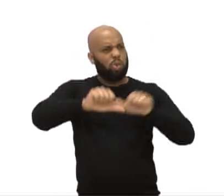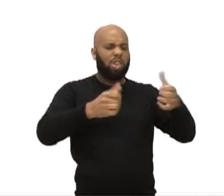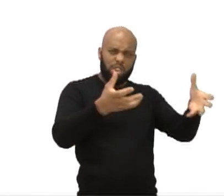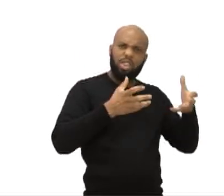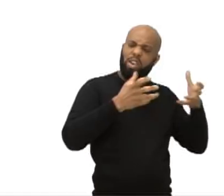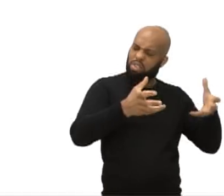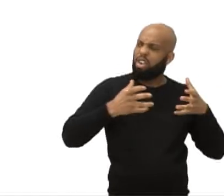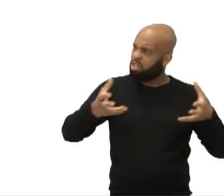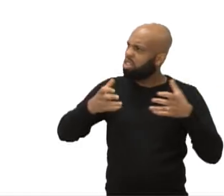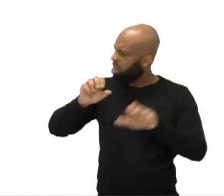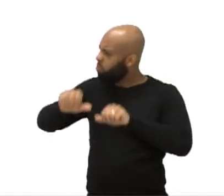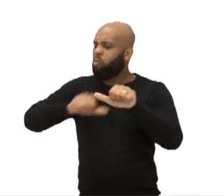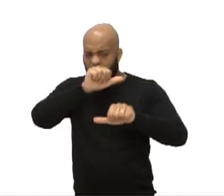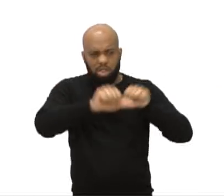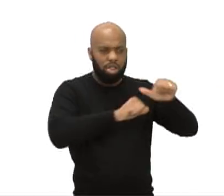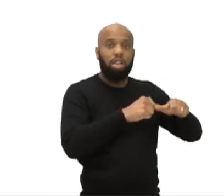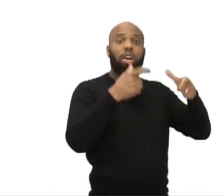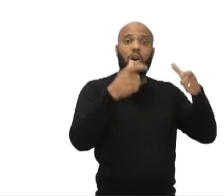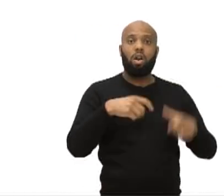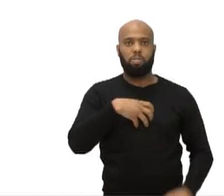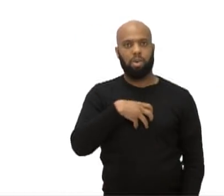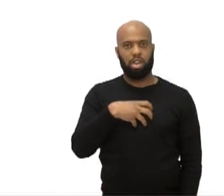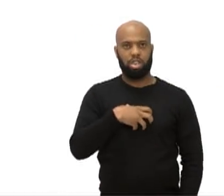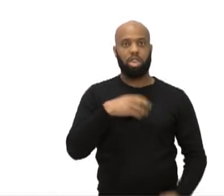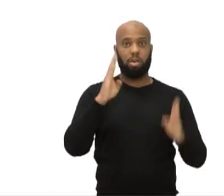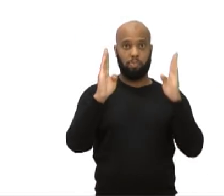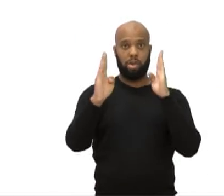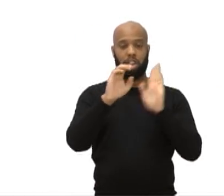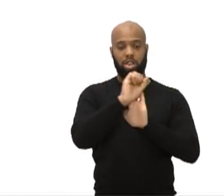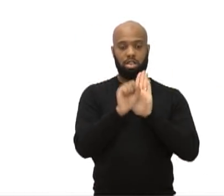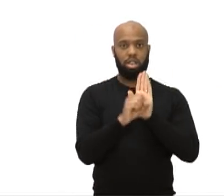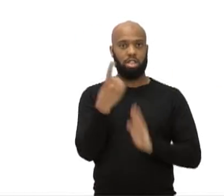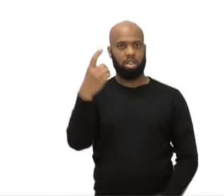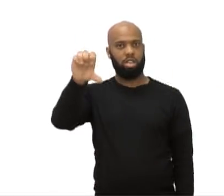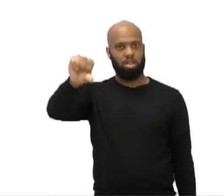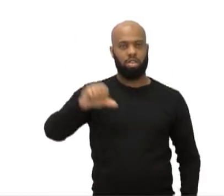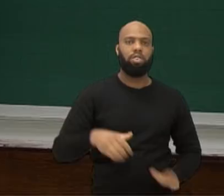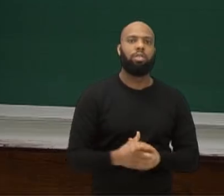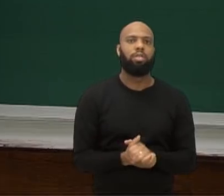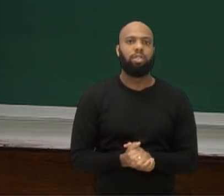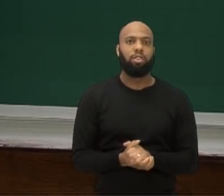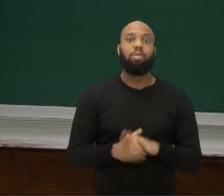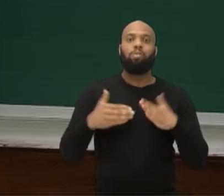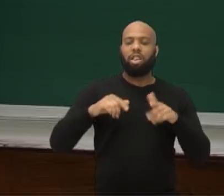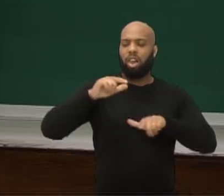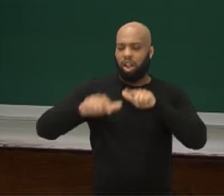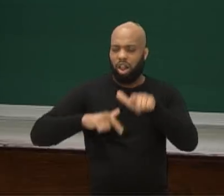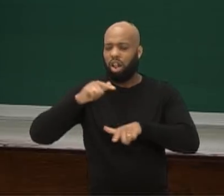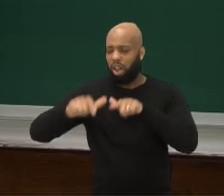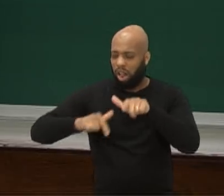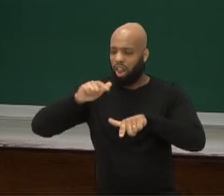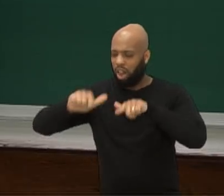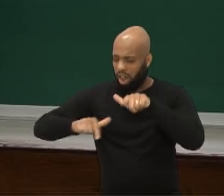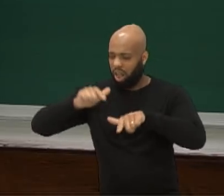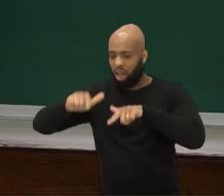maioria daqueles que eram explorados na Bahia durante o século XIX. Além de trabalharem muito,